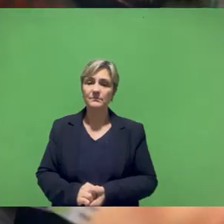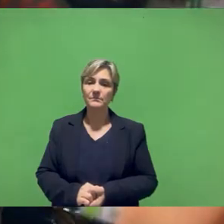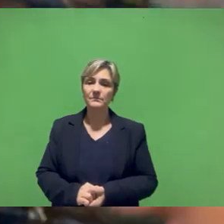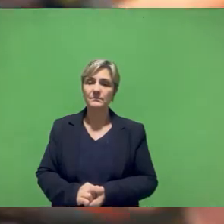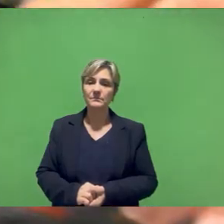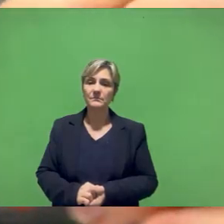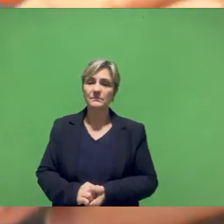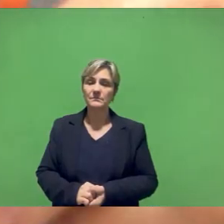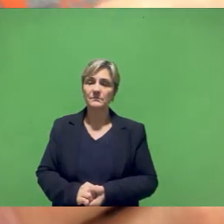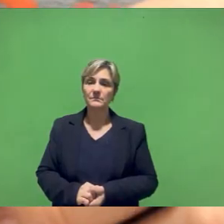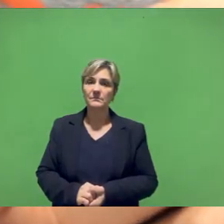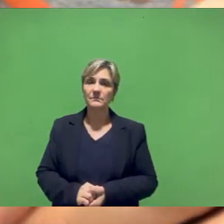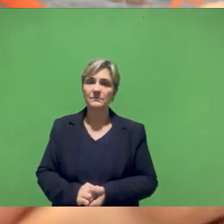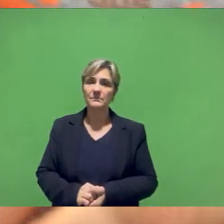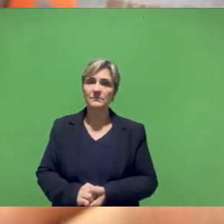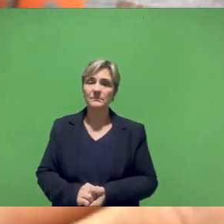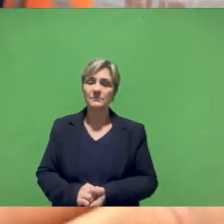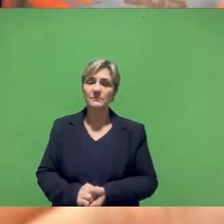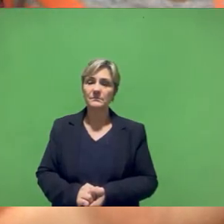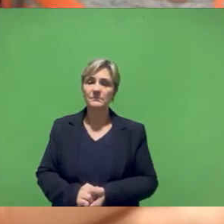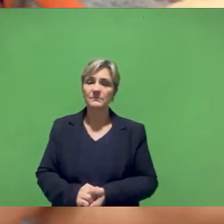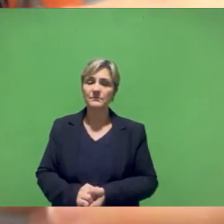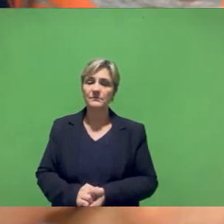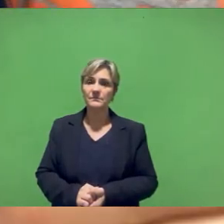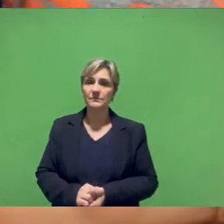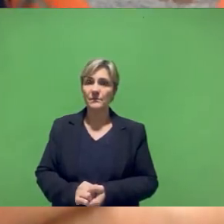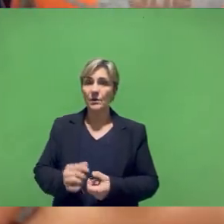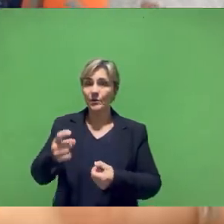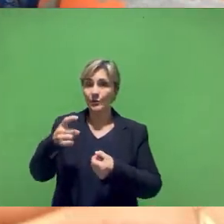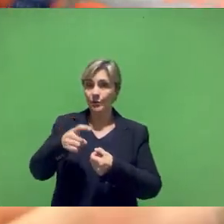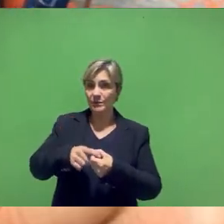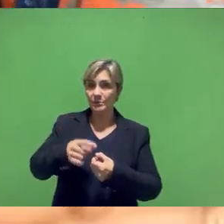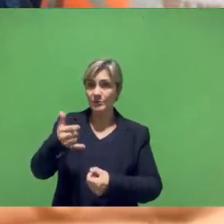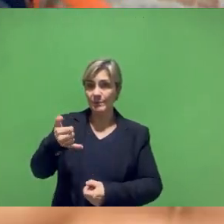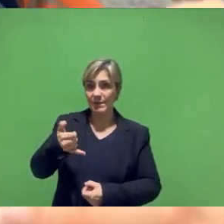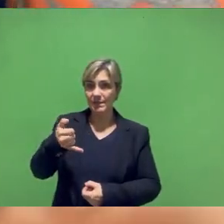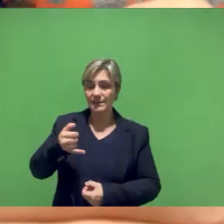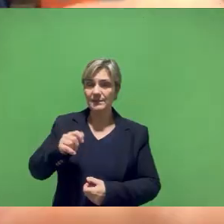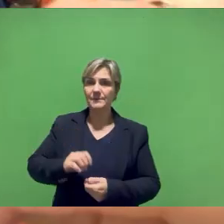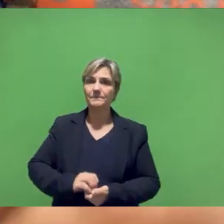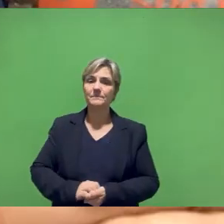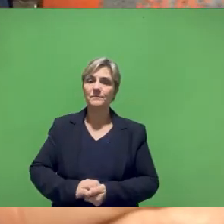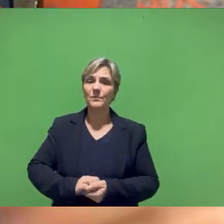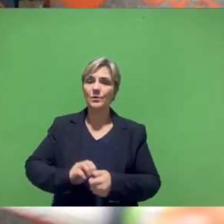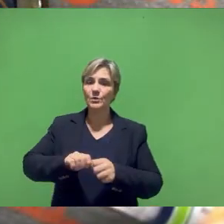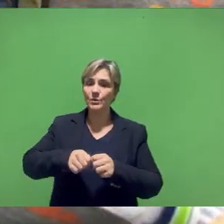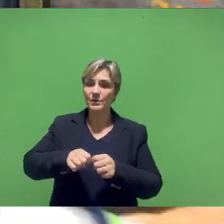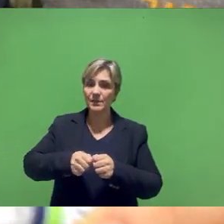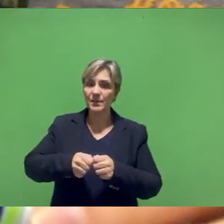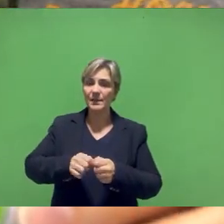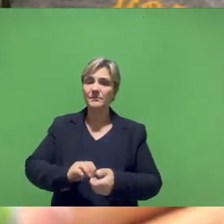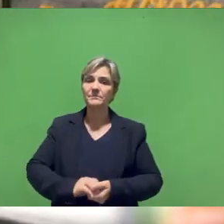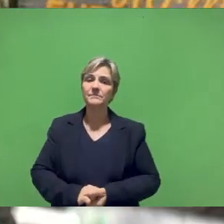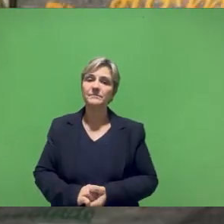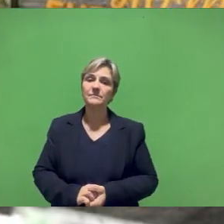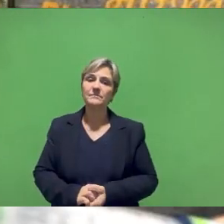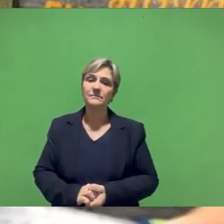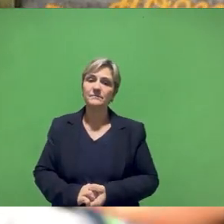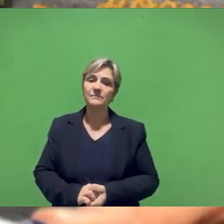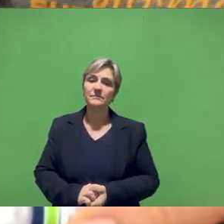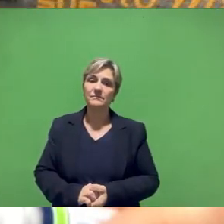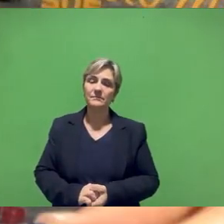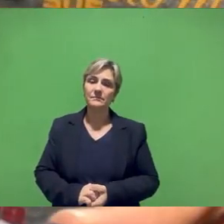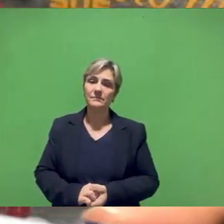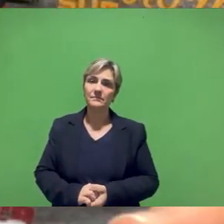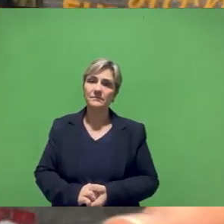Bom, voltamos aqui para caneta. Vou rosquear, tirar a tampa, puxo assim, né? Se